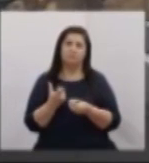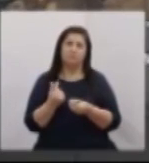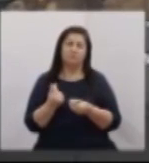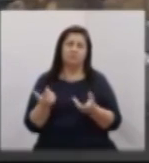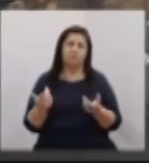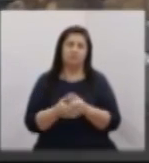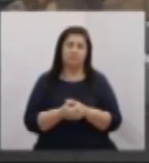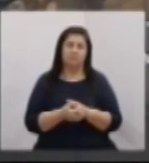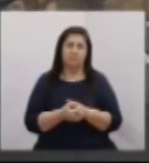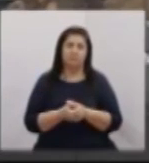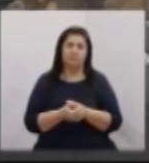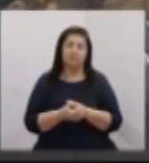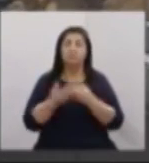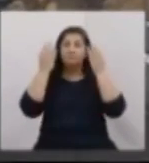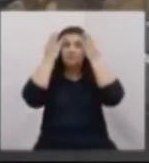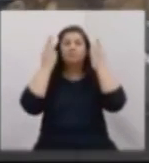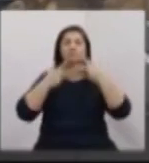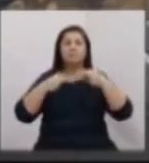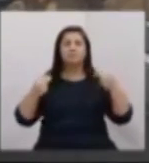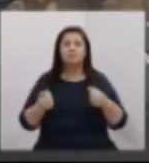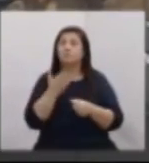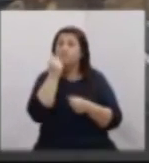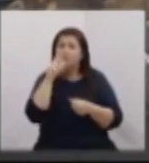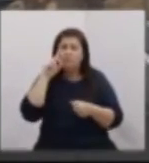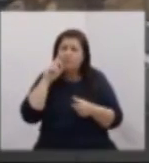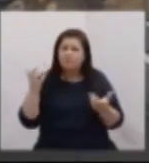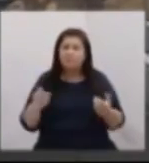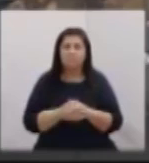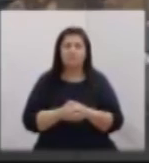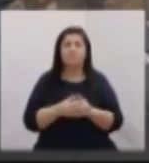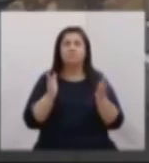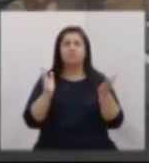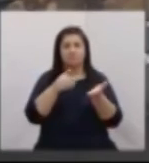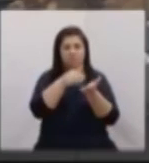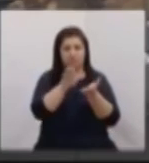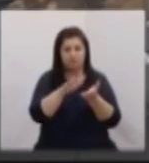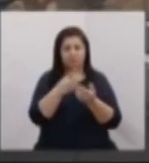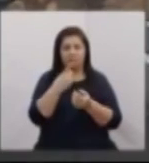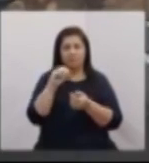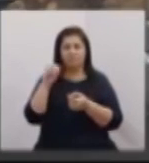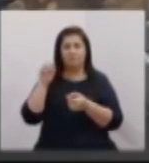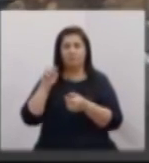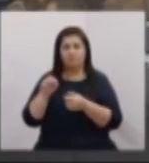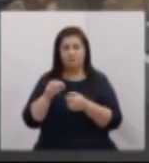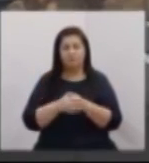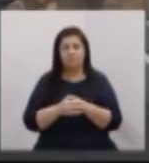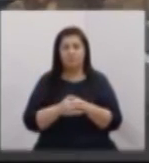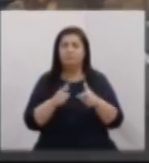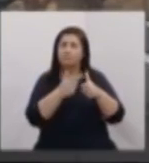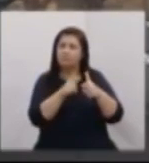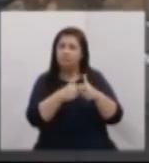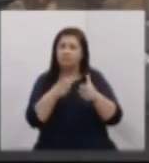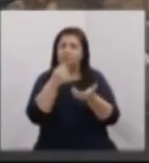animais. Os animais se alimentam todos os dias. Então, eu mandei também essa emenda de 100 mil para que seja fracionada nesse ano, para que se compre